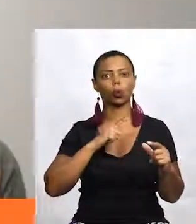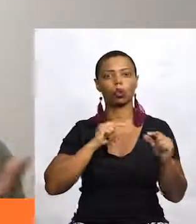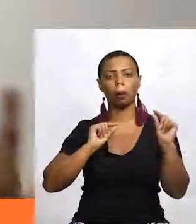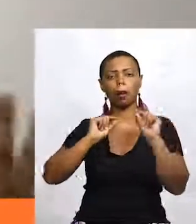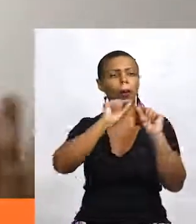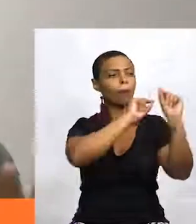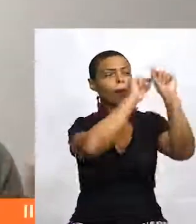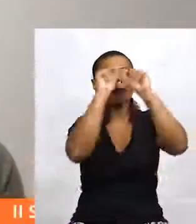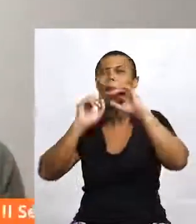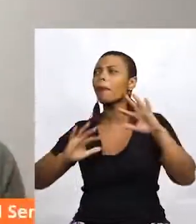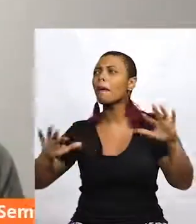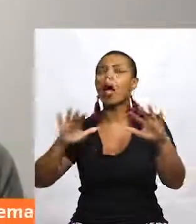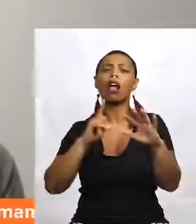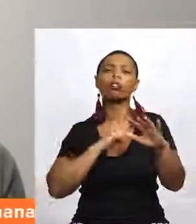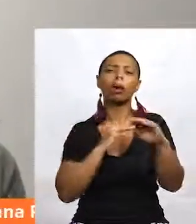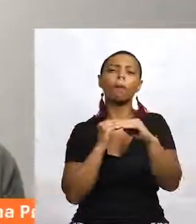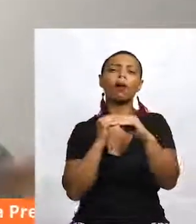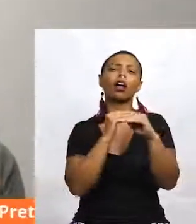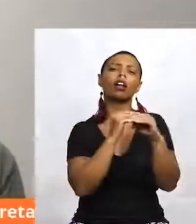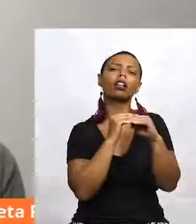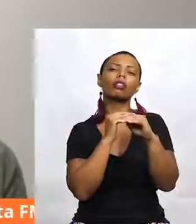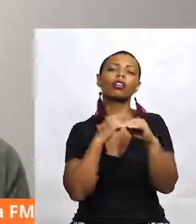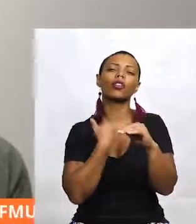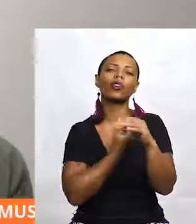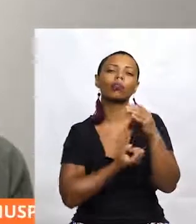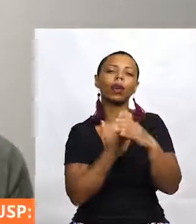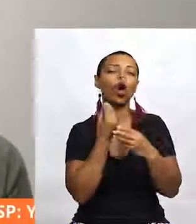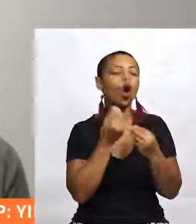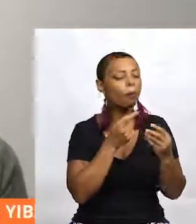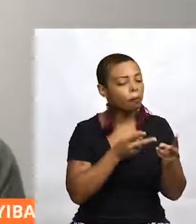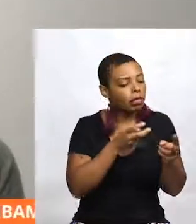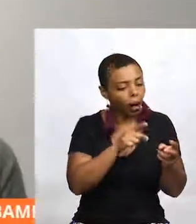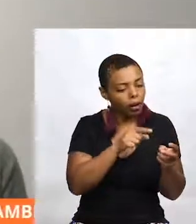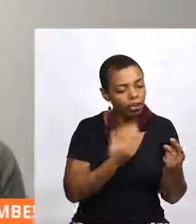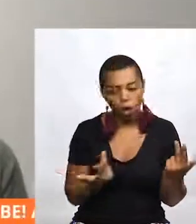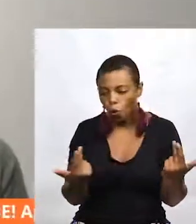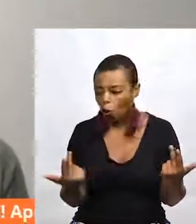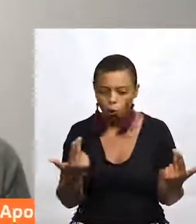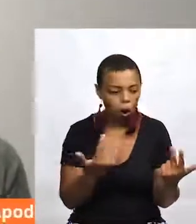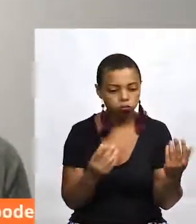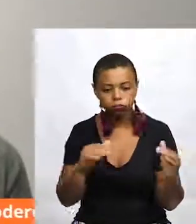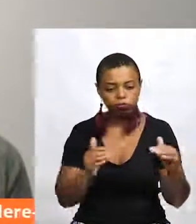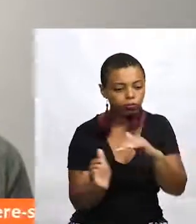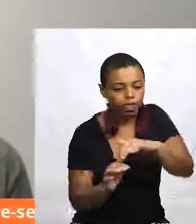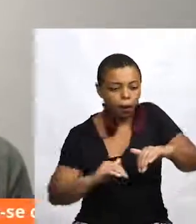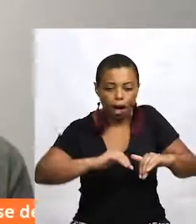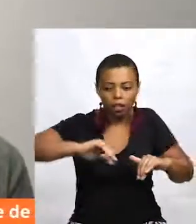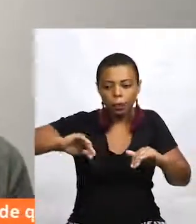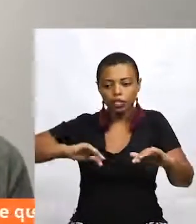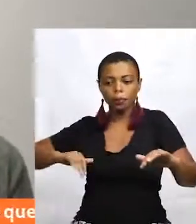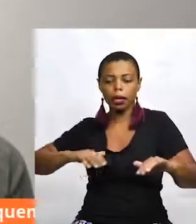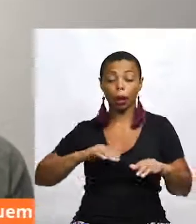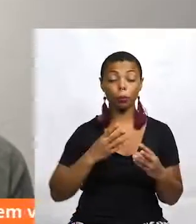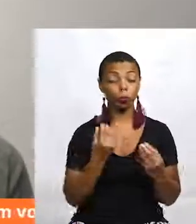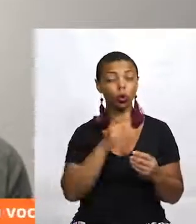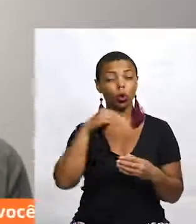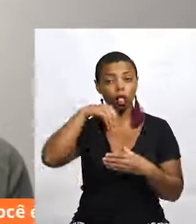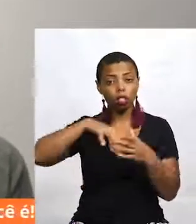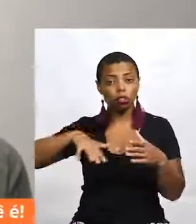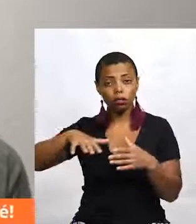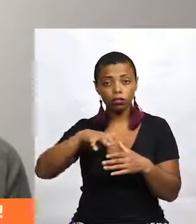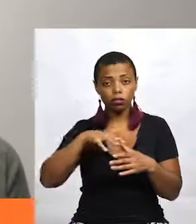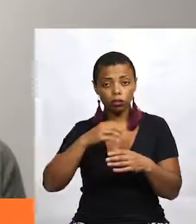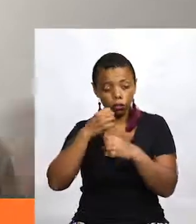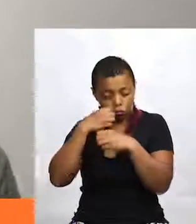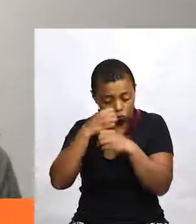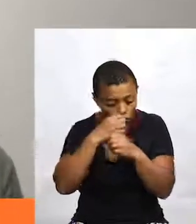gente vai construindo a partir da detecção dessas partículas. Muitas partículas foram detectadas em observatórios, em colisores